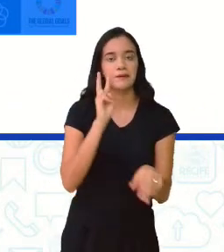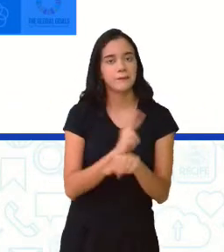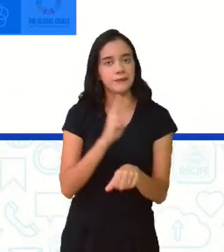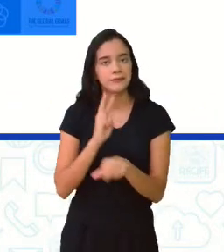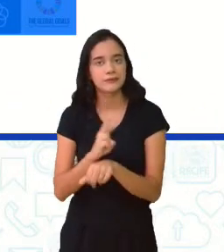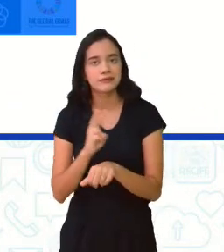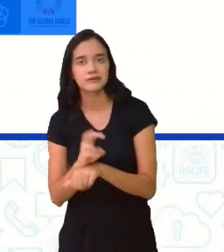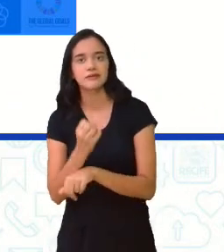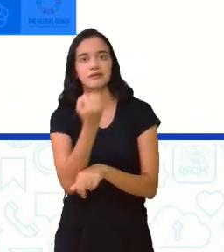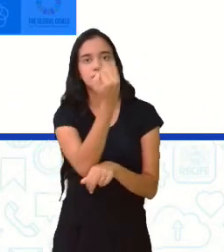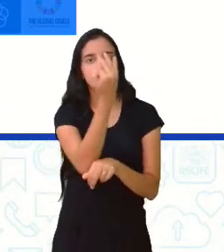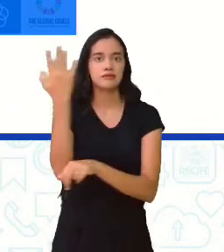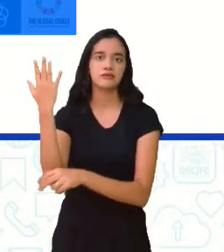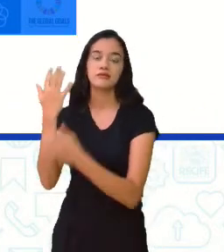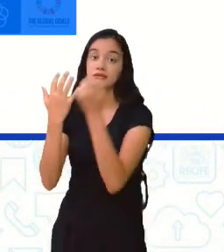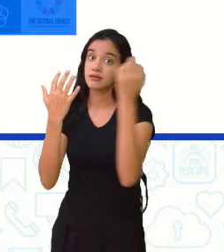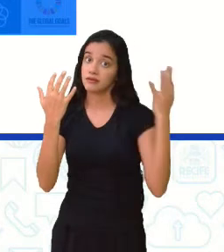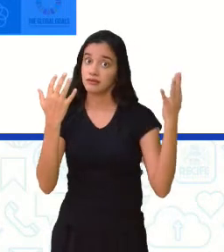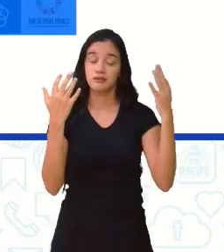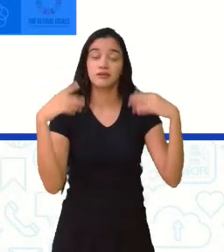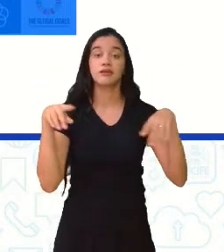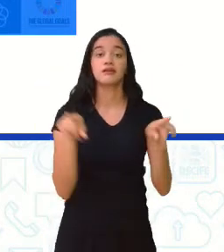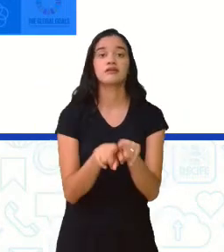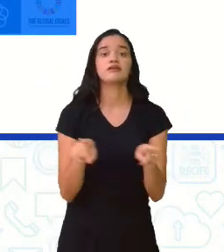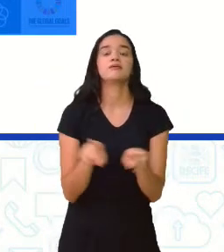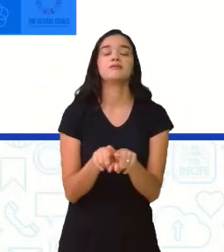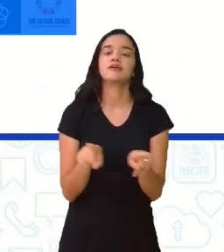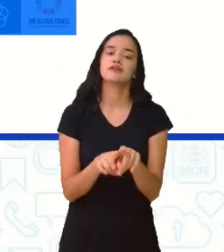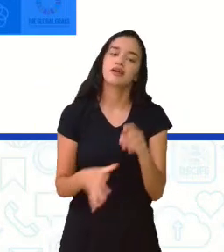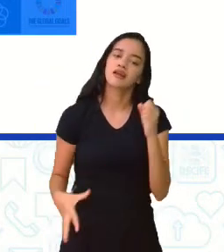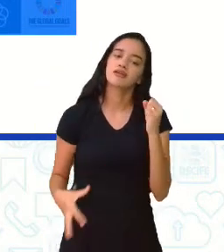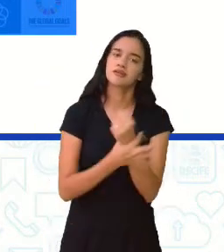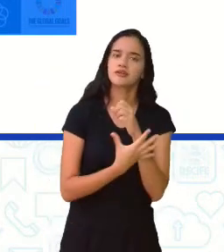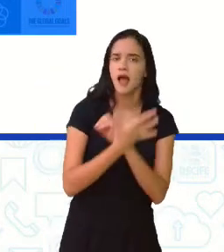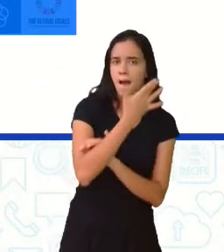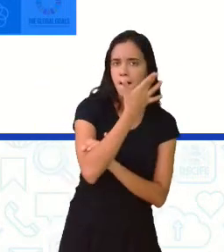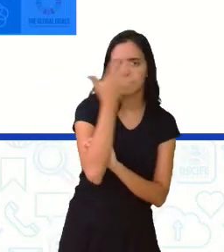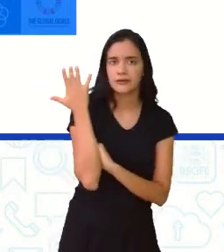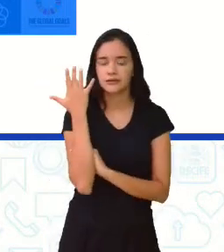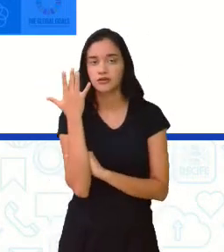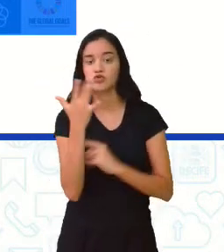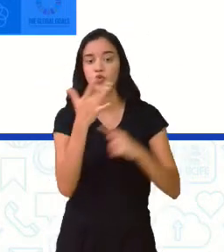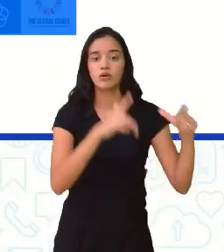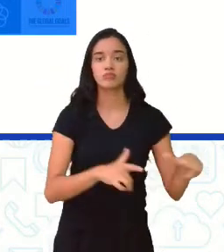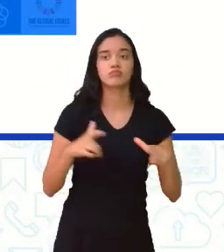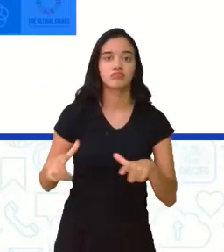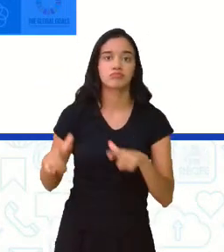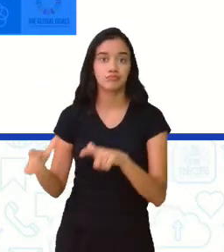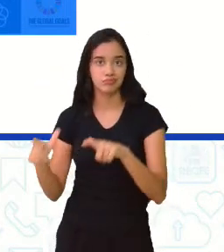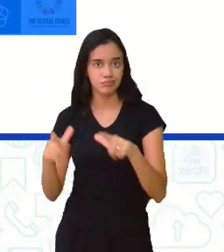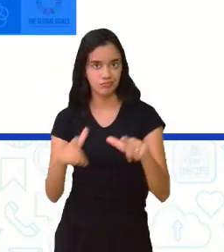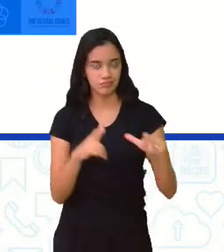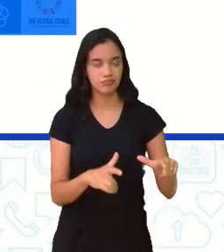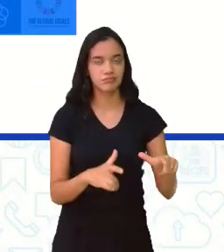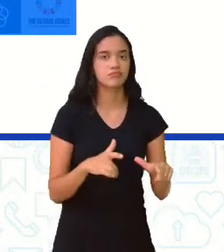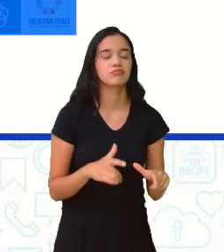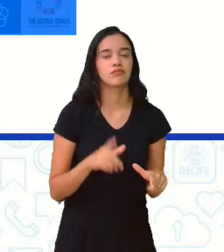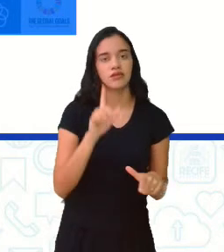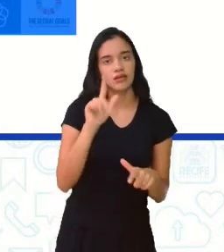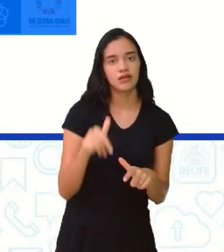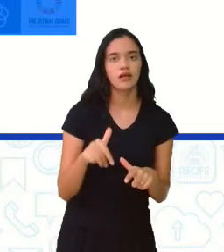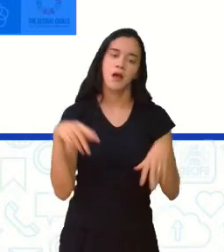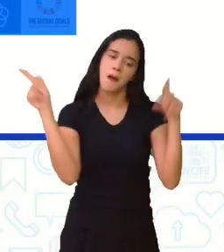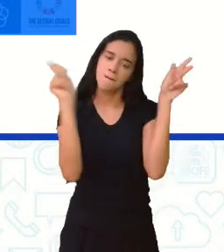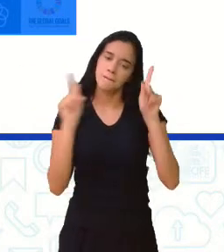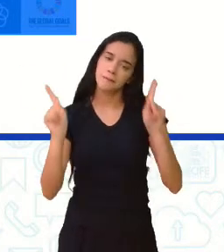meio ambiente e o clima, garantir que as pessoas em todos os lugares possam desfrutar de paz